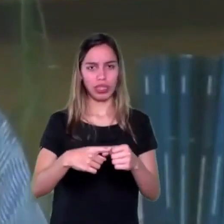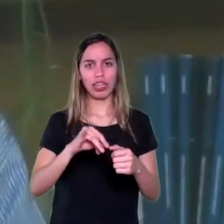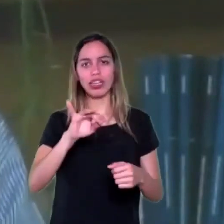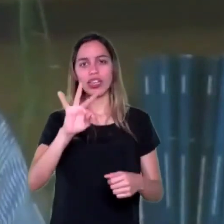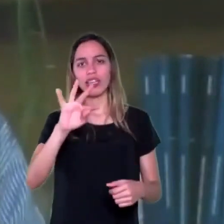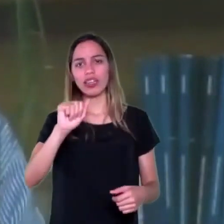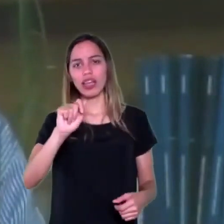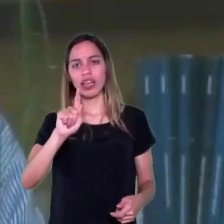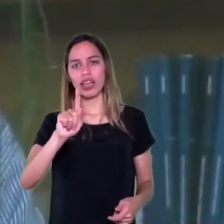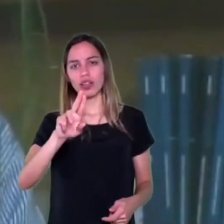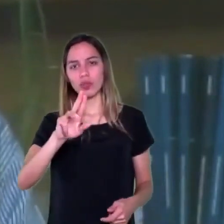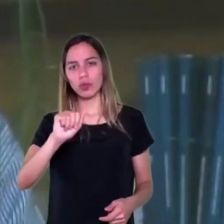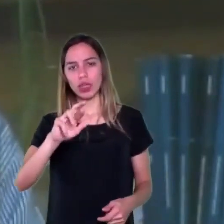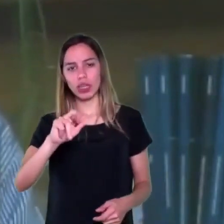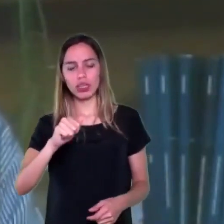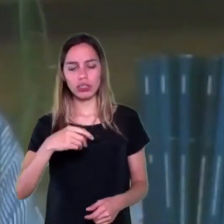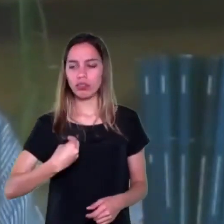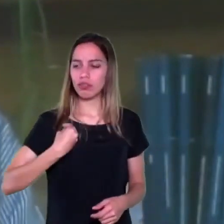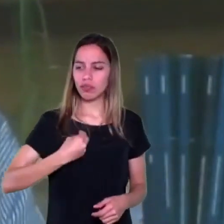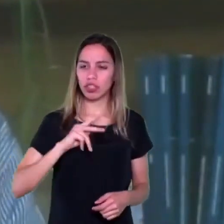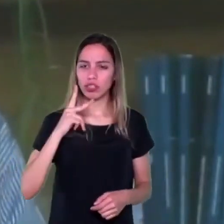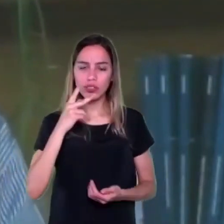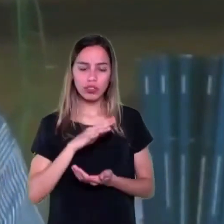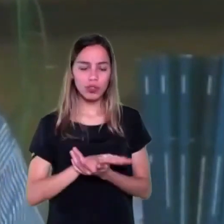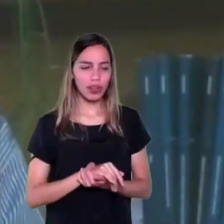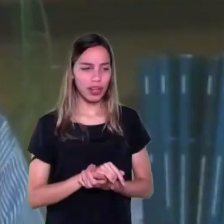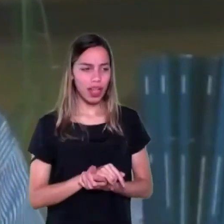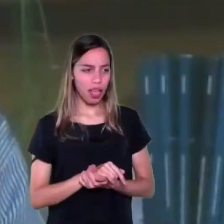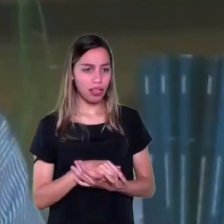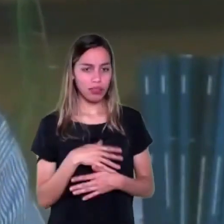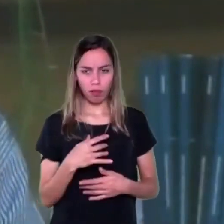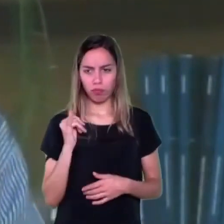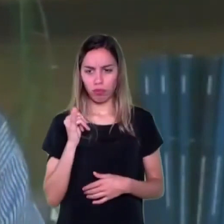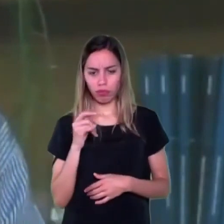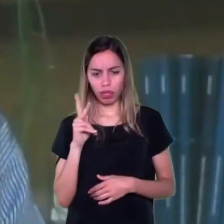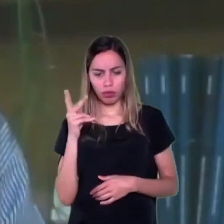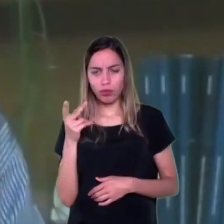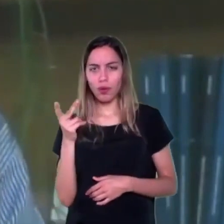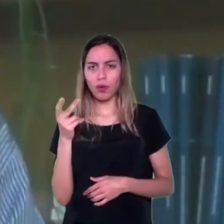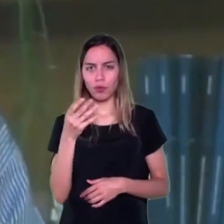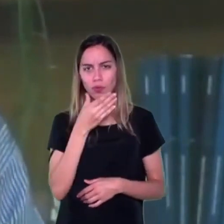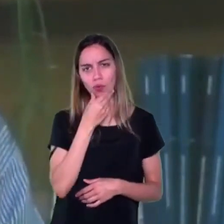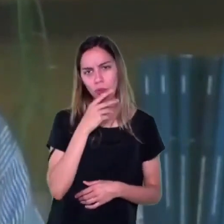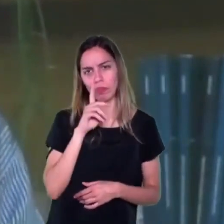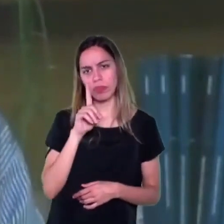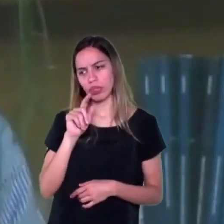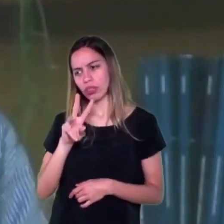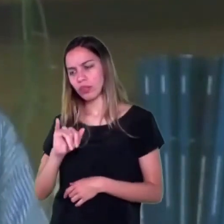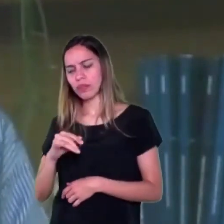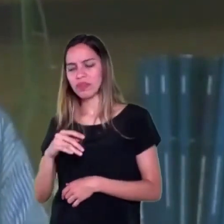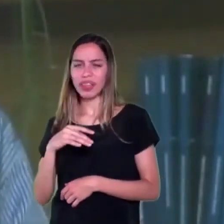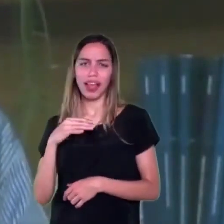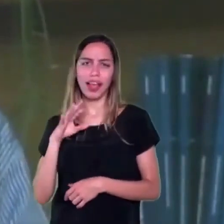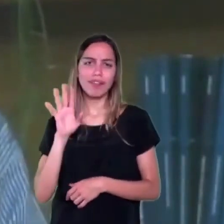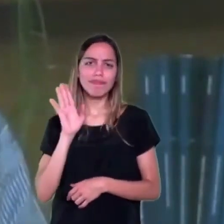é uma história bacana falar do Davi, porque ele era uma personalidade